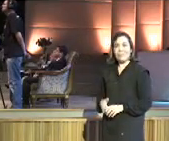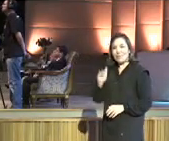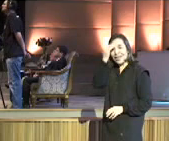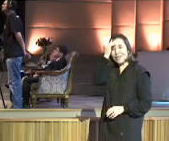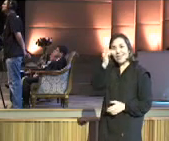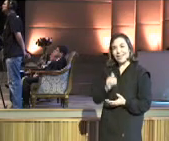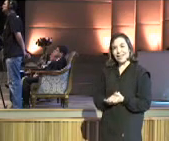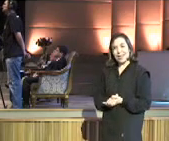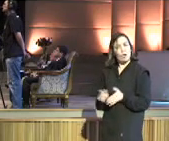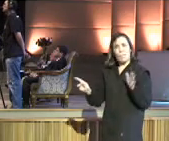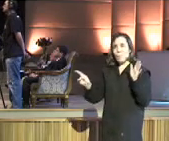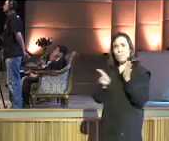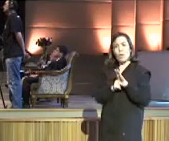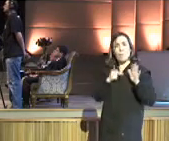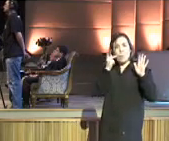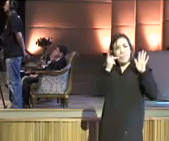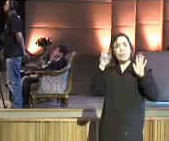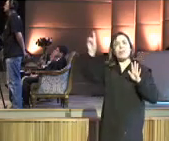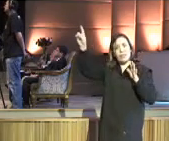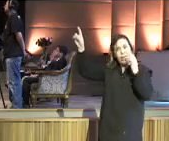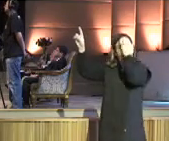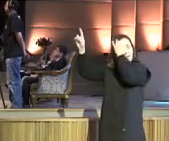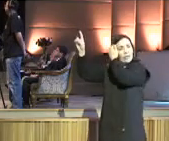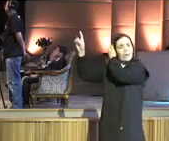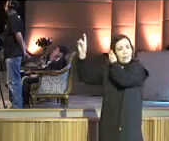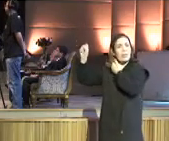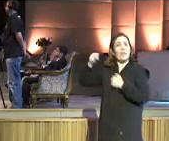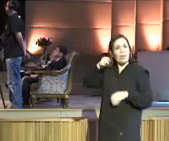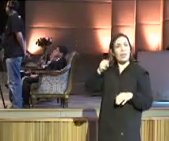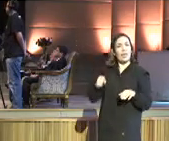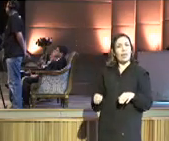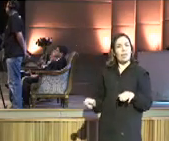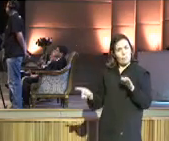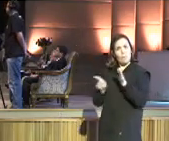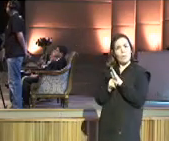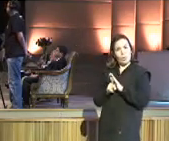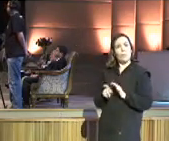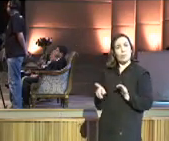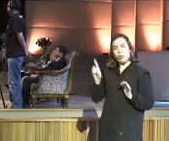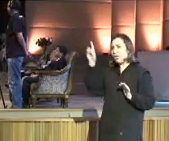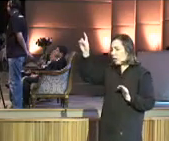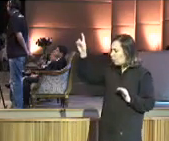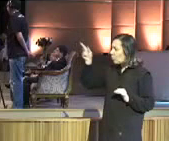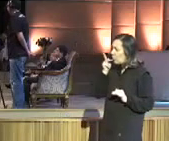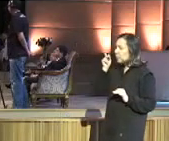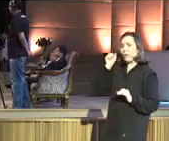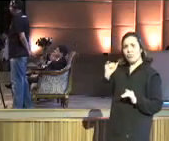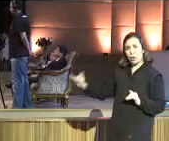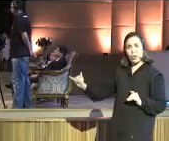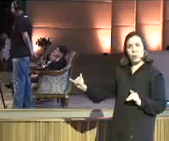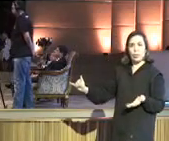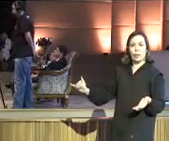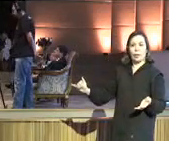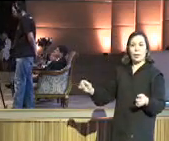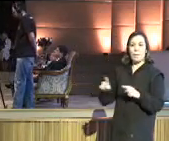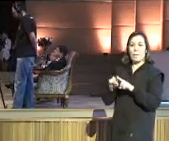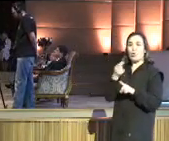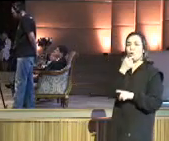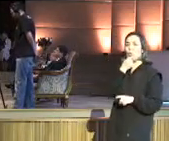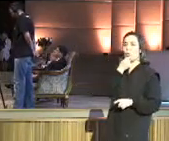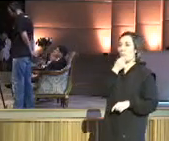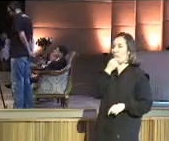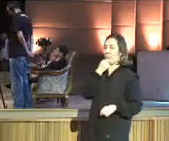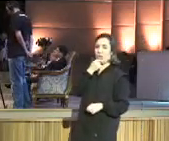E aí, às vezes a gente até vê o que Deus está fazendo na vida dos outros, mas não é capaz